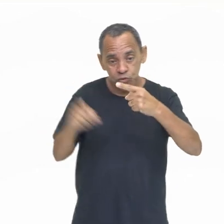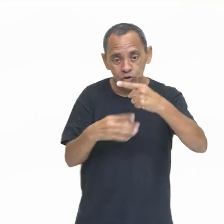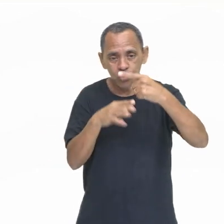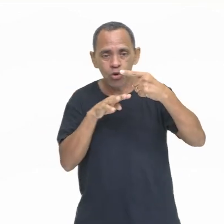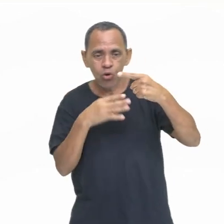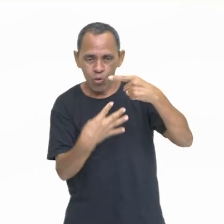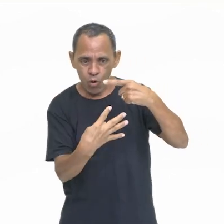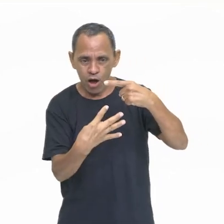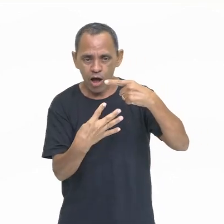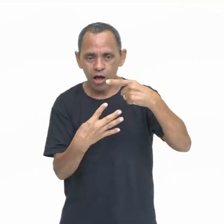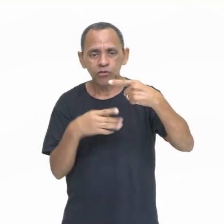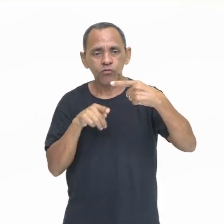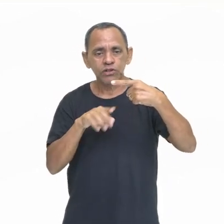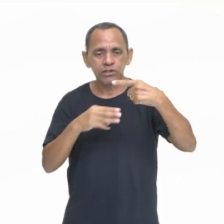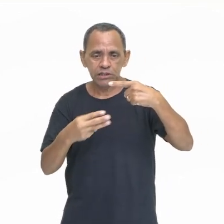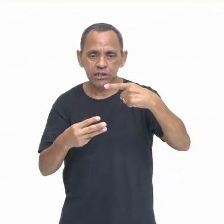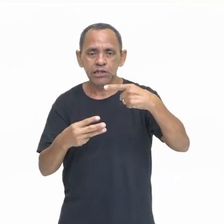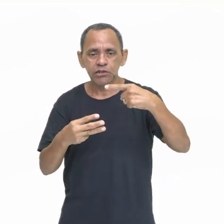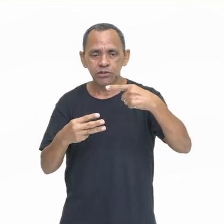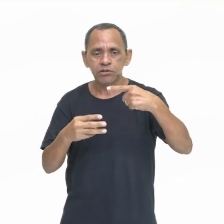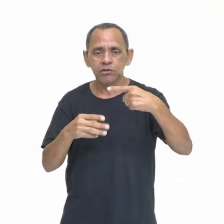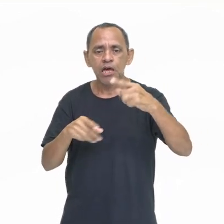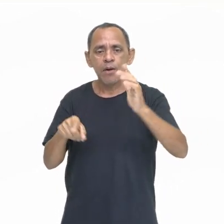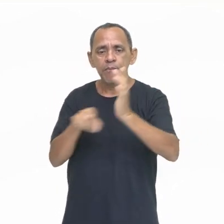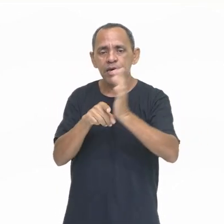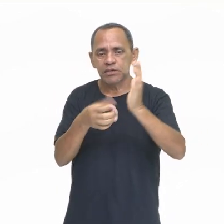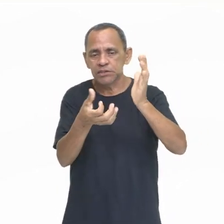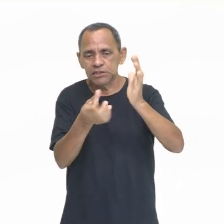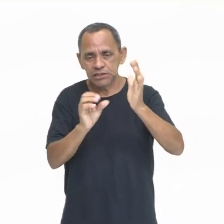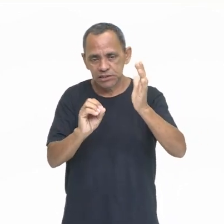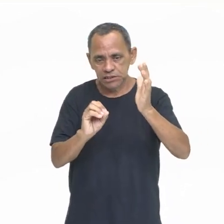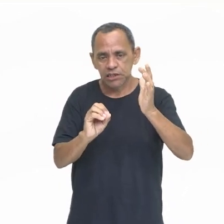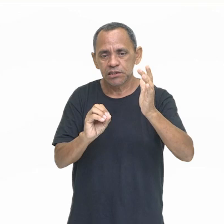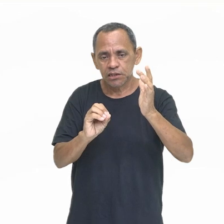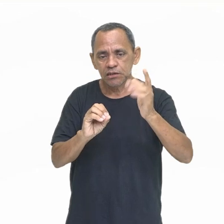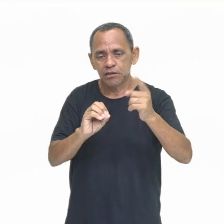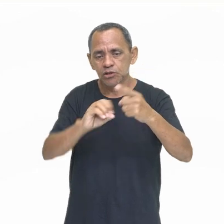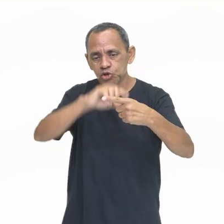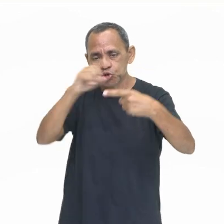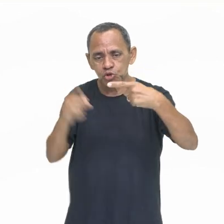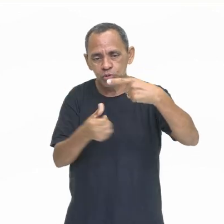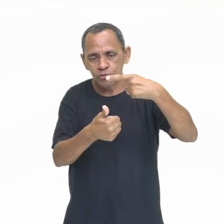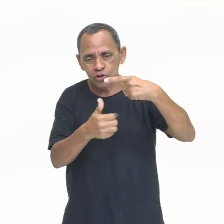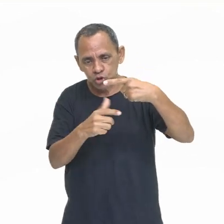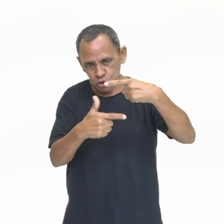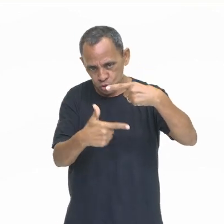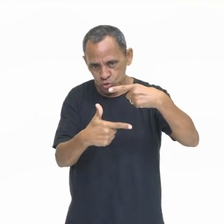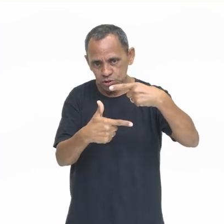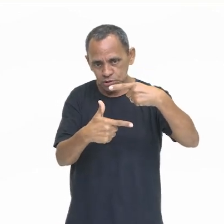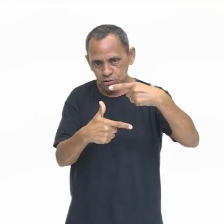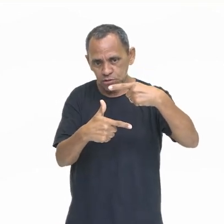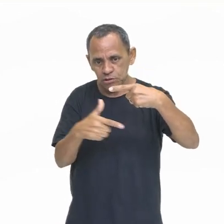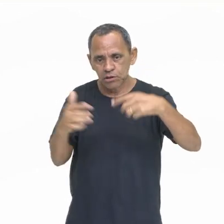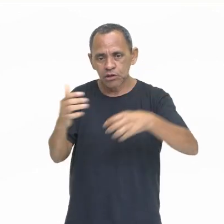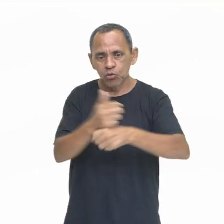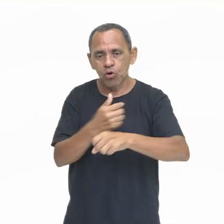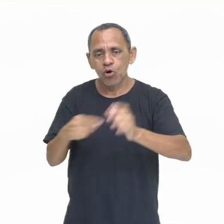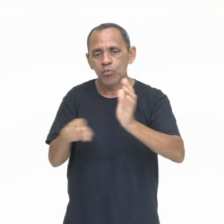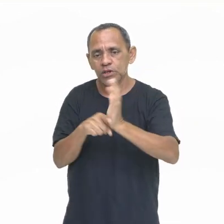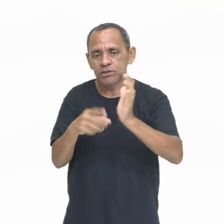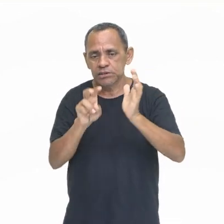60 dividido por 4 vezes 3. E é só fazer cálculo. Ó. Ficamos então com menos 60, 4 vezes 3 é